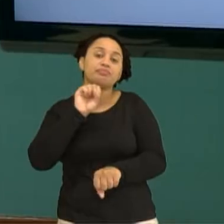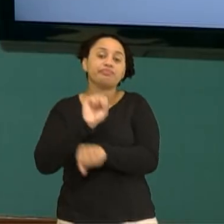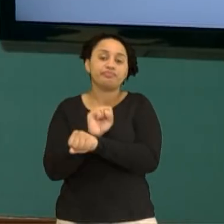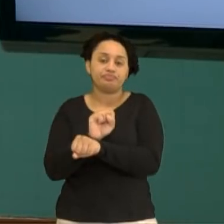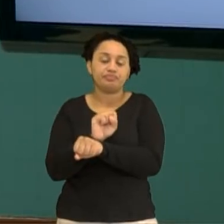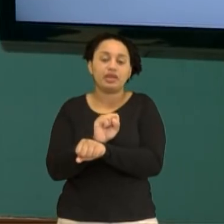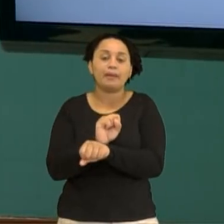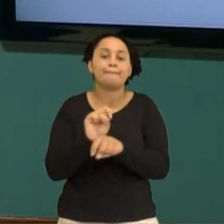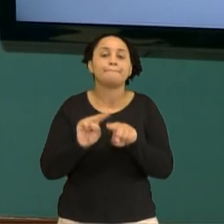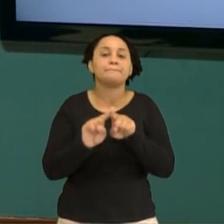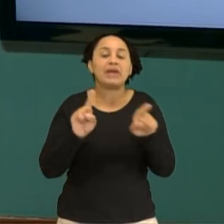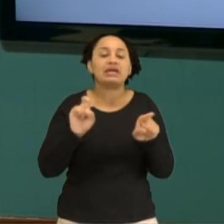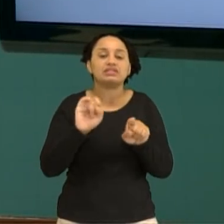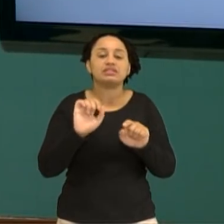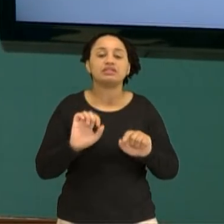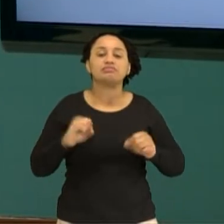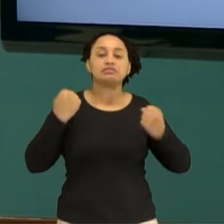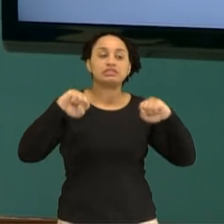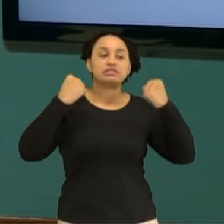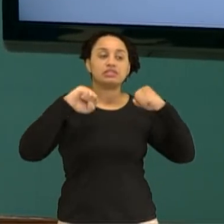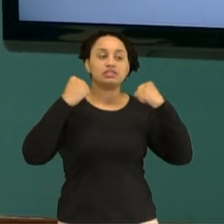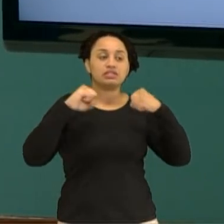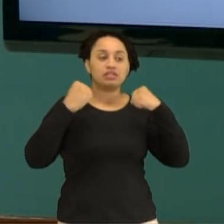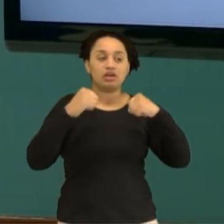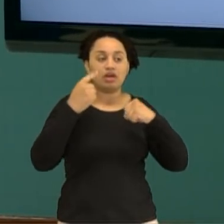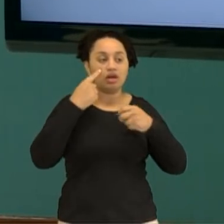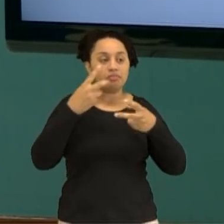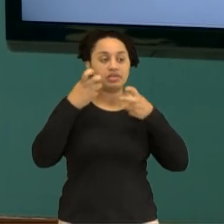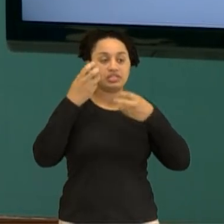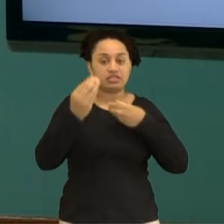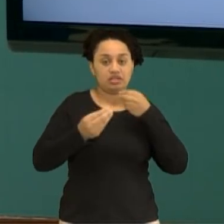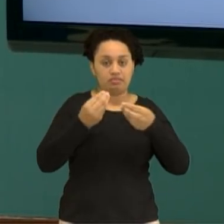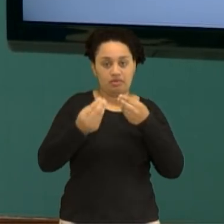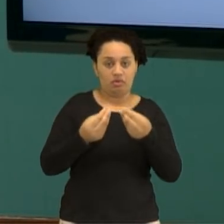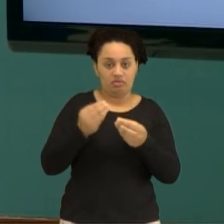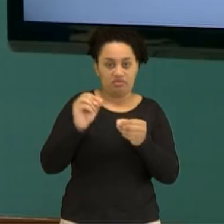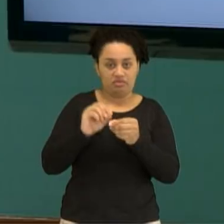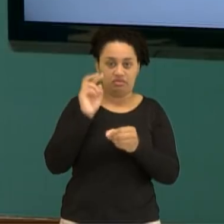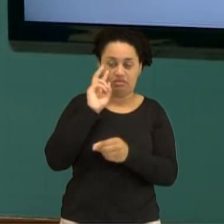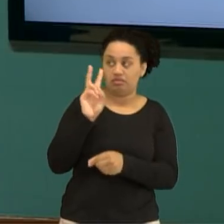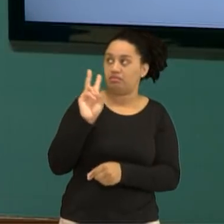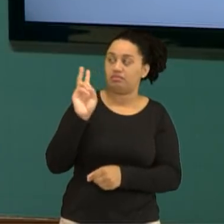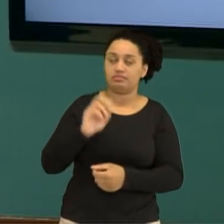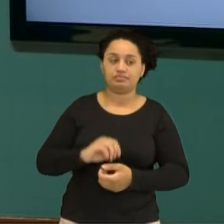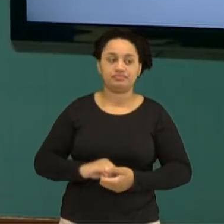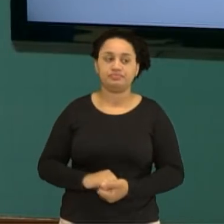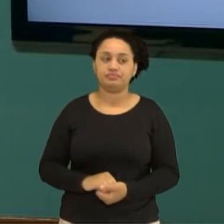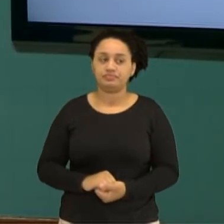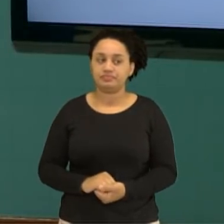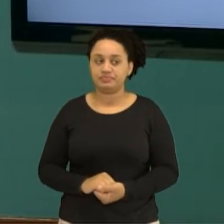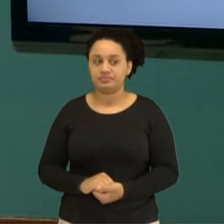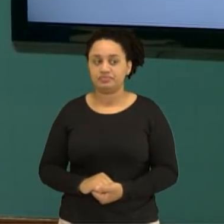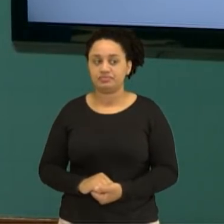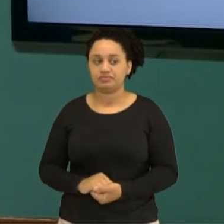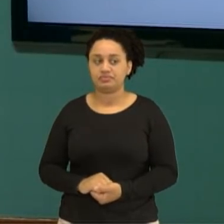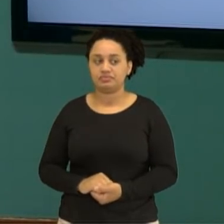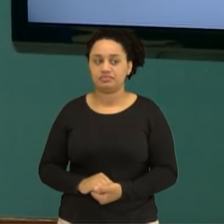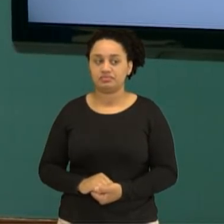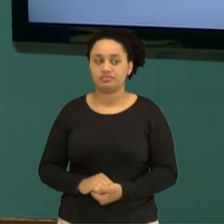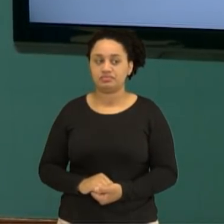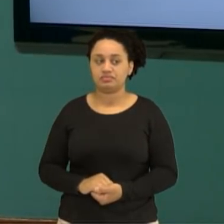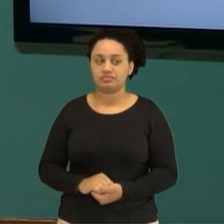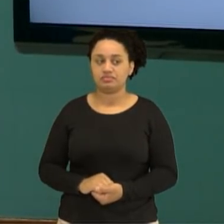nós estamos em atividade física, olha lá, ó, a inspiração e a expiração acabam sendo mais curtas